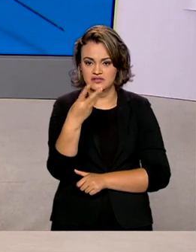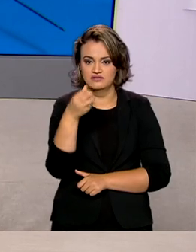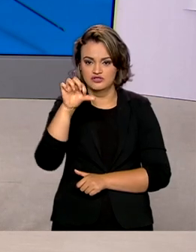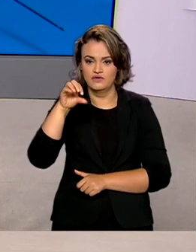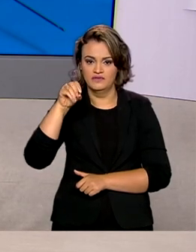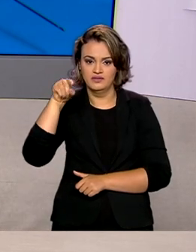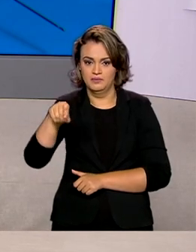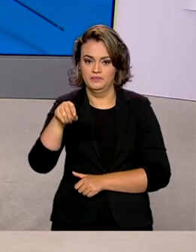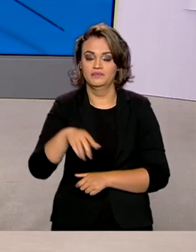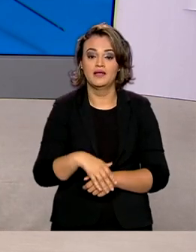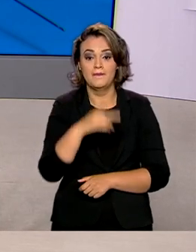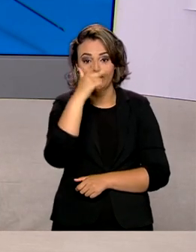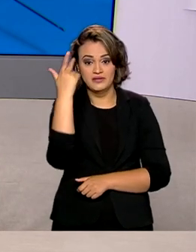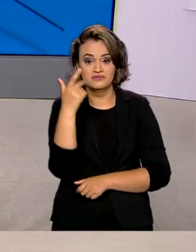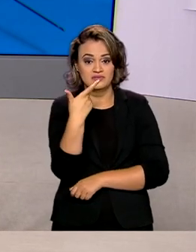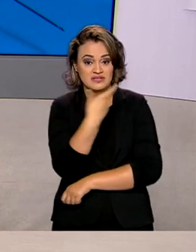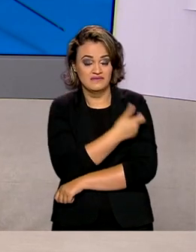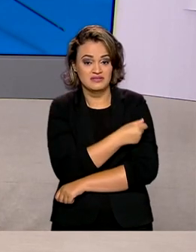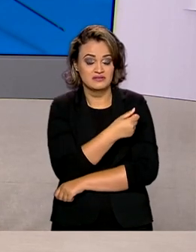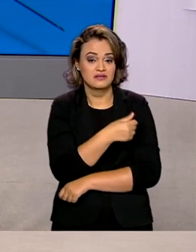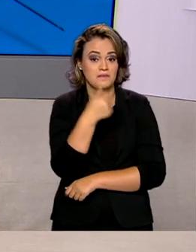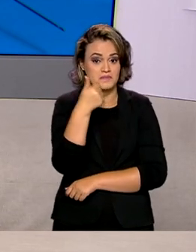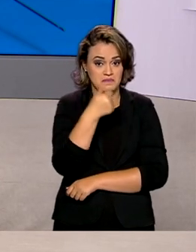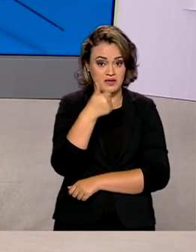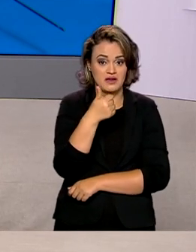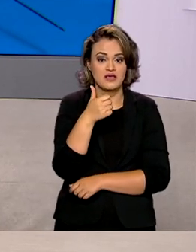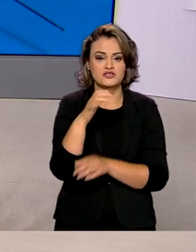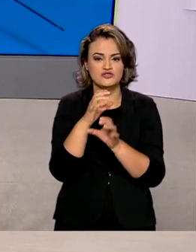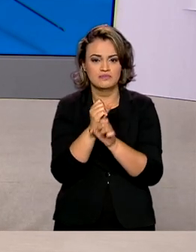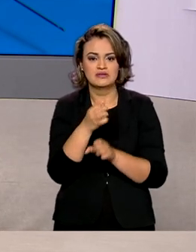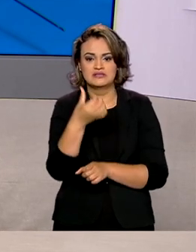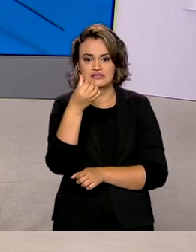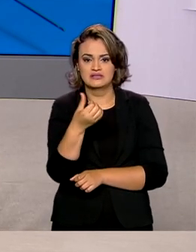85.390.000. As pessoas vacinadas com a primeira dose já são